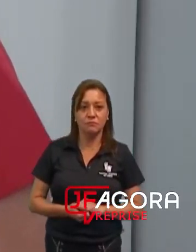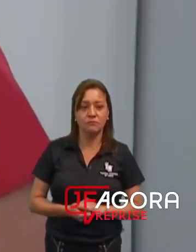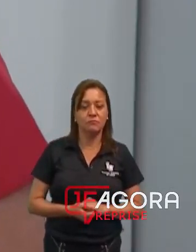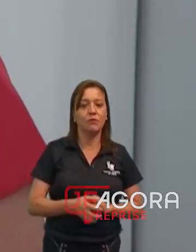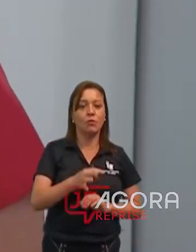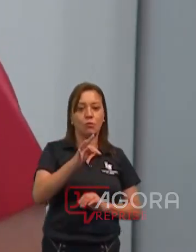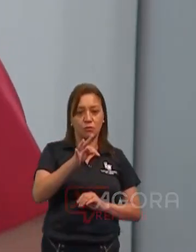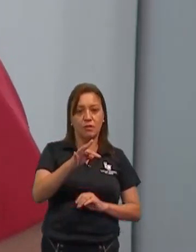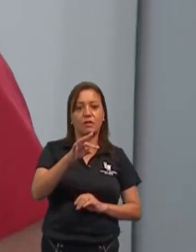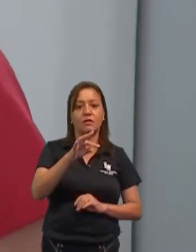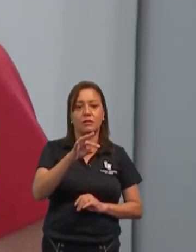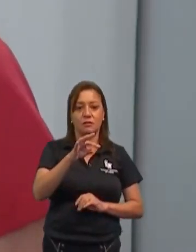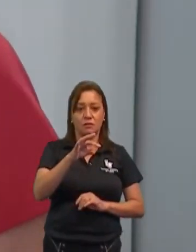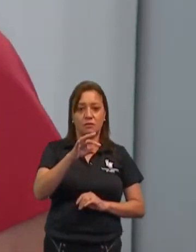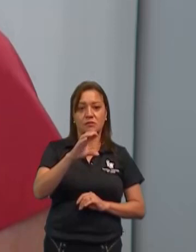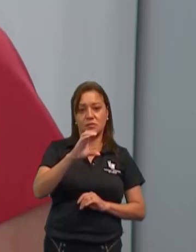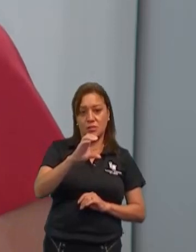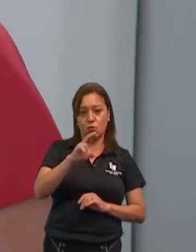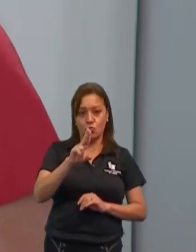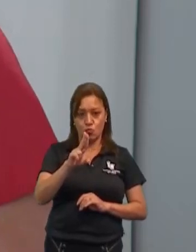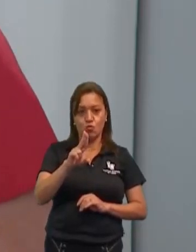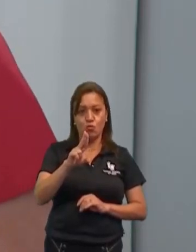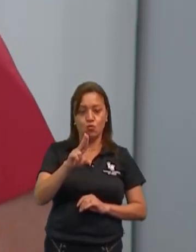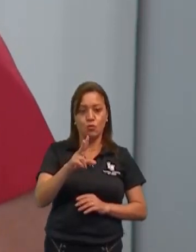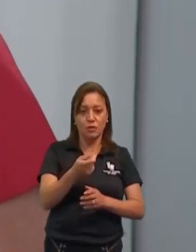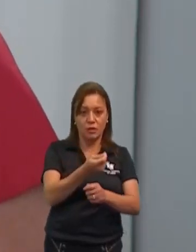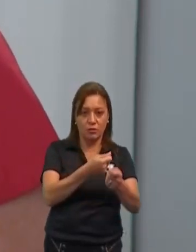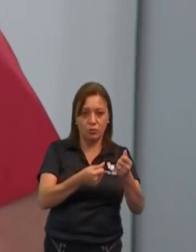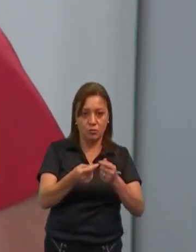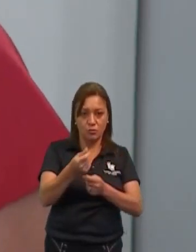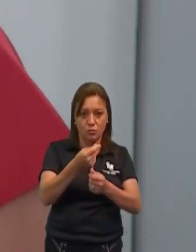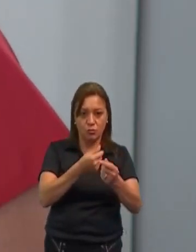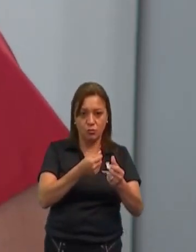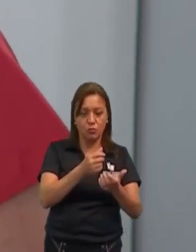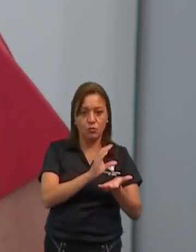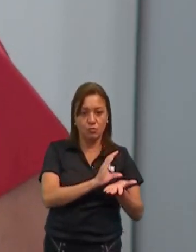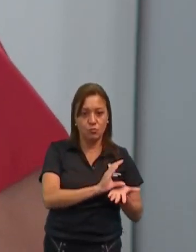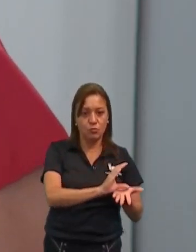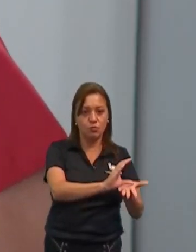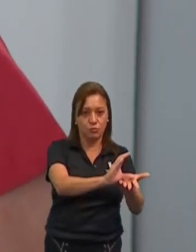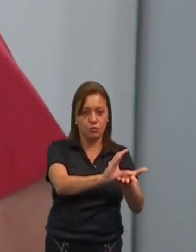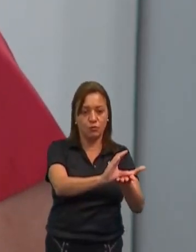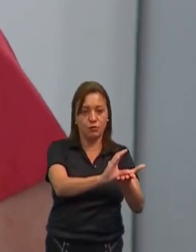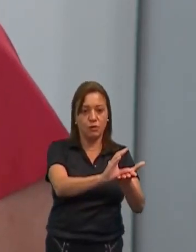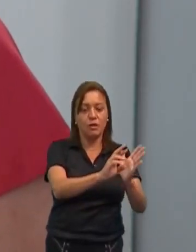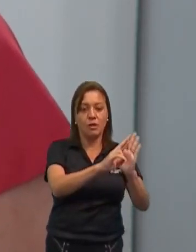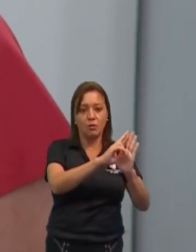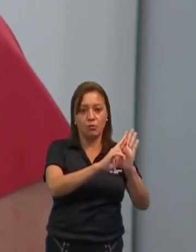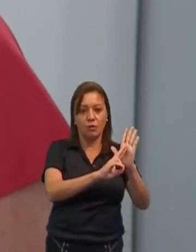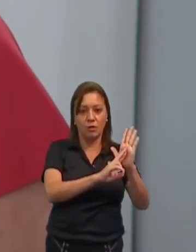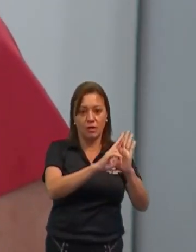TCU, Tribunal de Contas da União, ele traz também um relatório, que eu não falei ali.